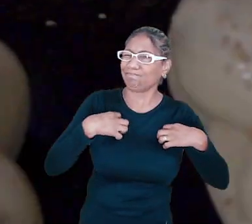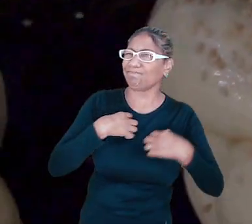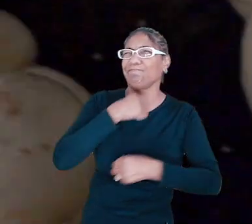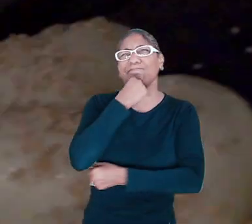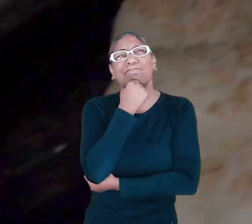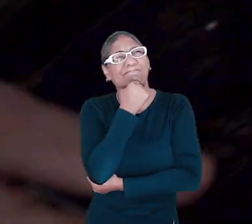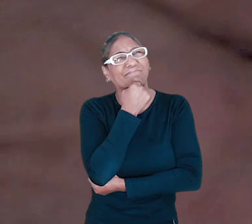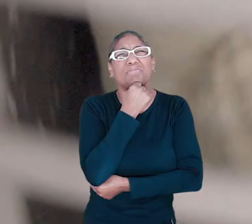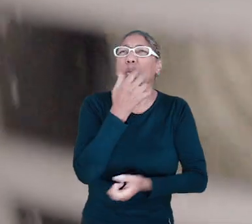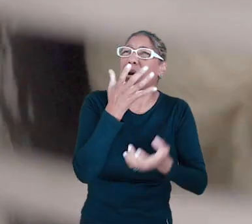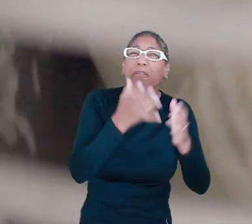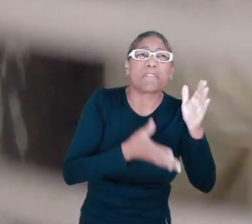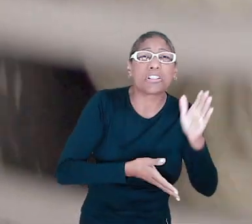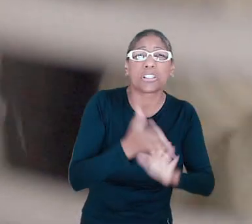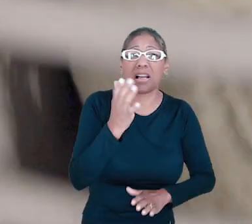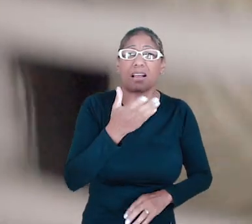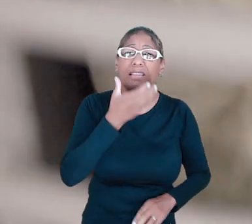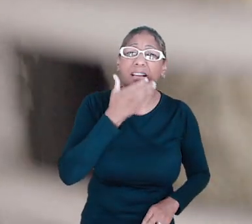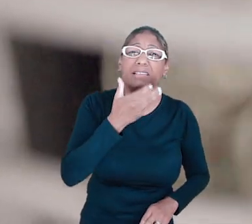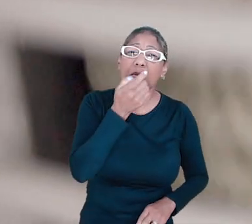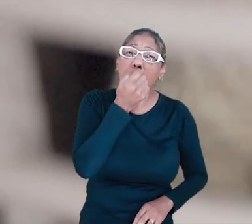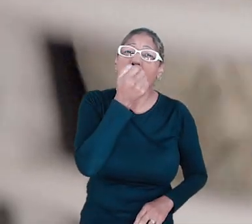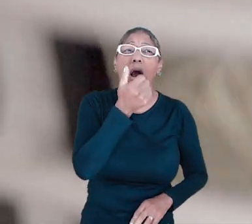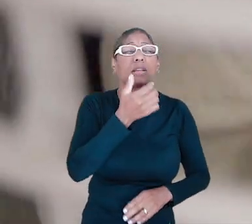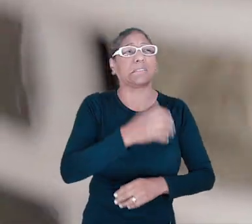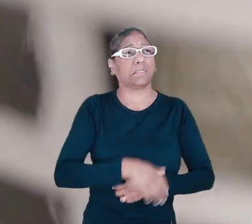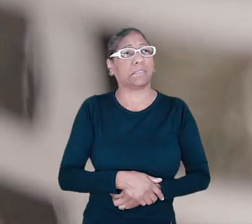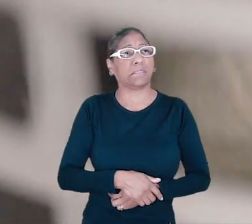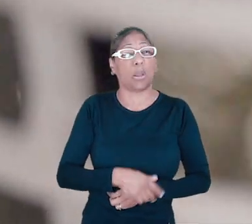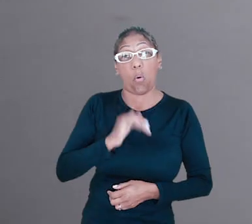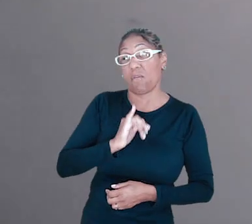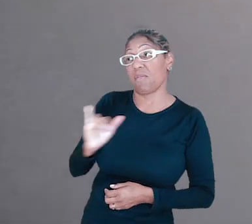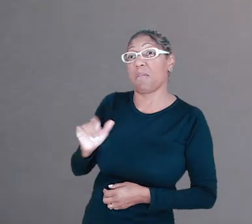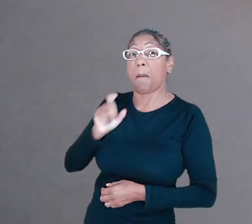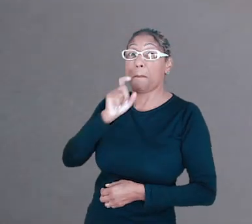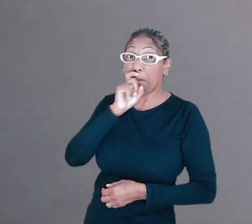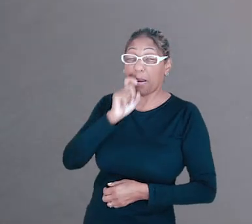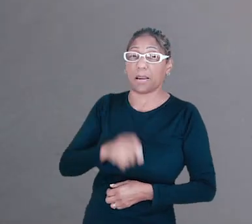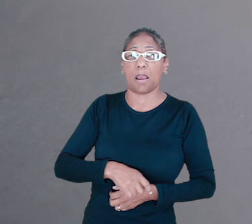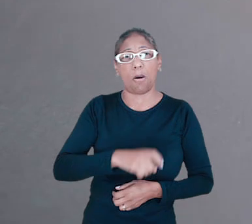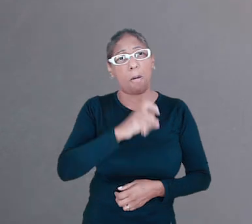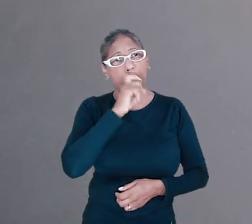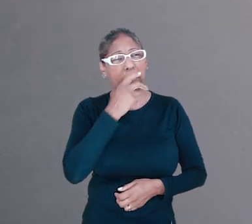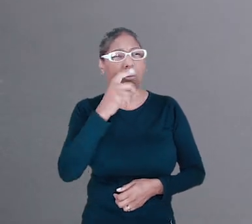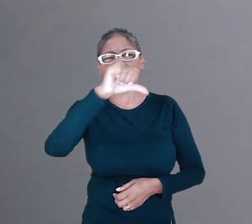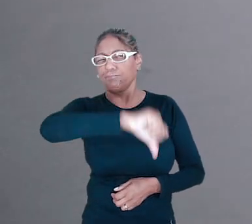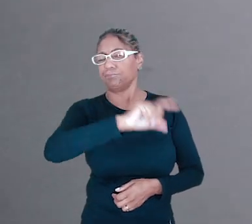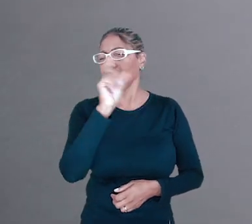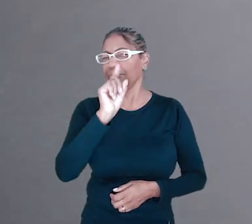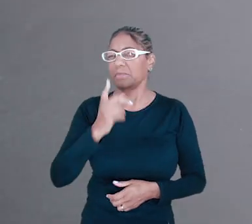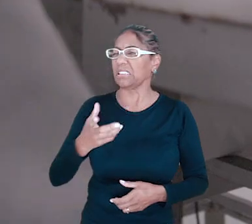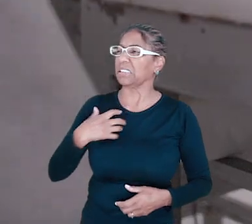angustiado. Falei, poxa, quero viajar, final de ano, dezembro tá chegando aí e tal. Falei com meu pai e esse dia o meu pai me